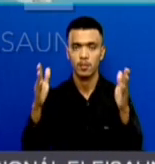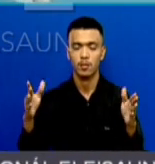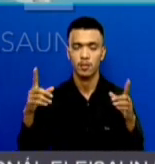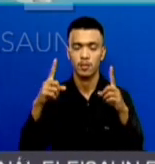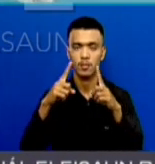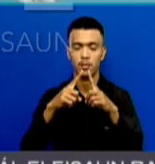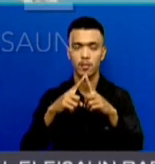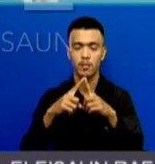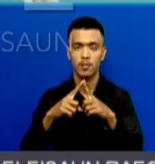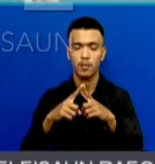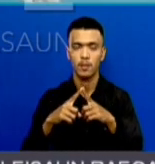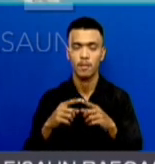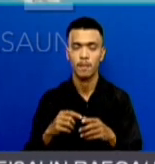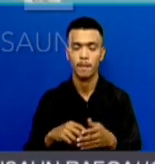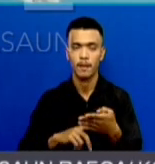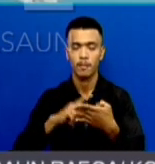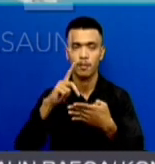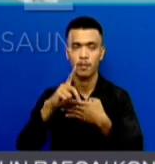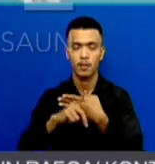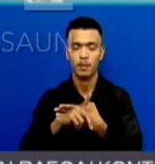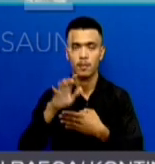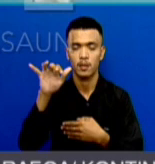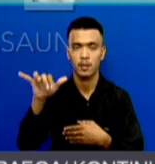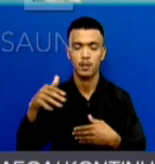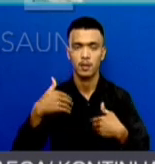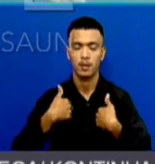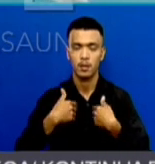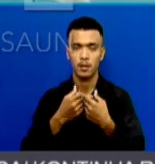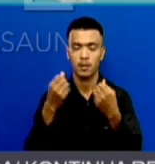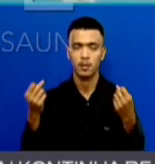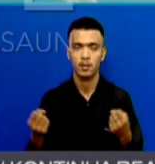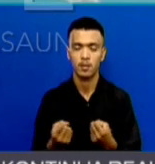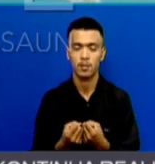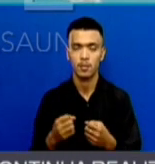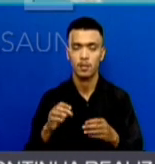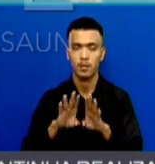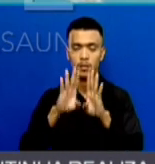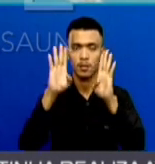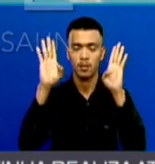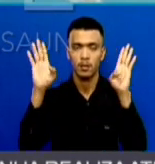baik tania programa seria suku bila mametania maka reativa